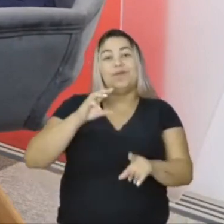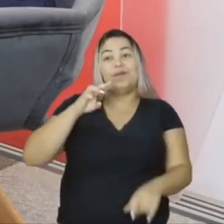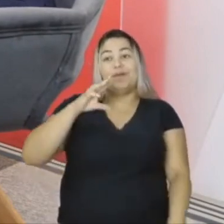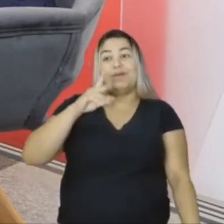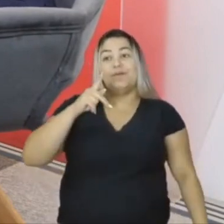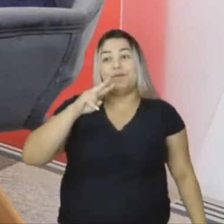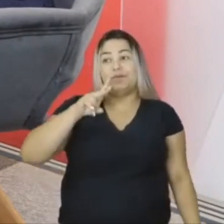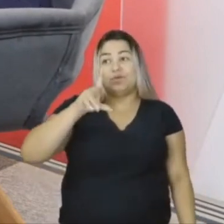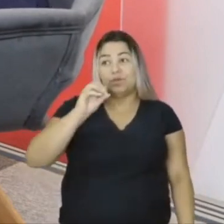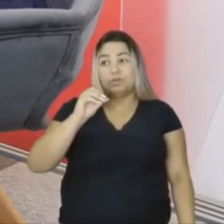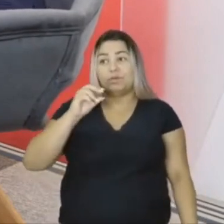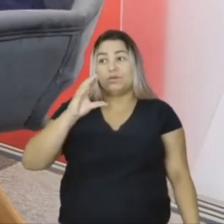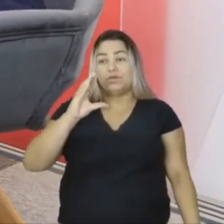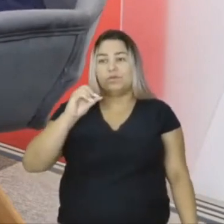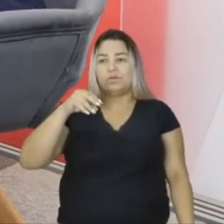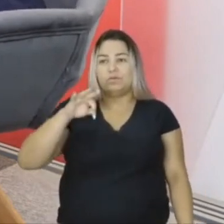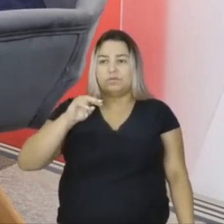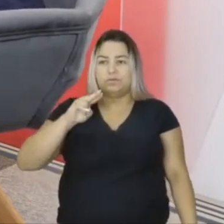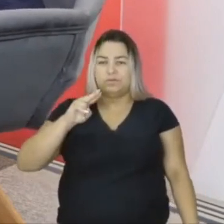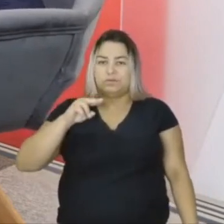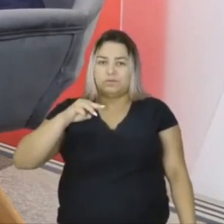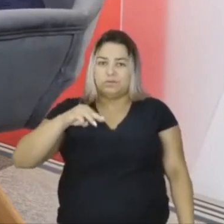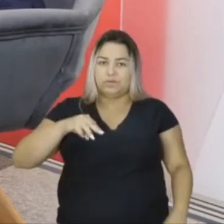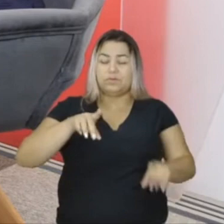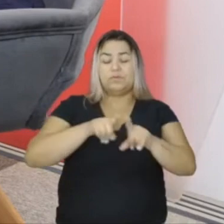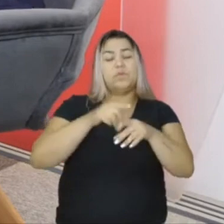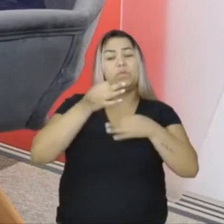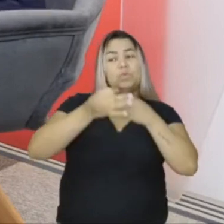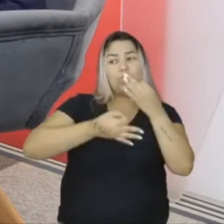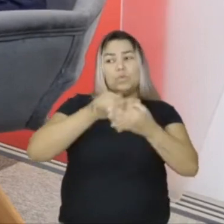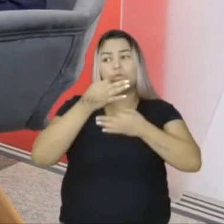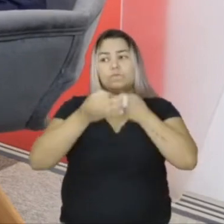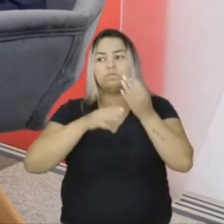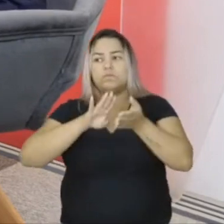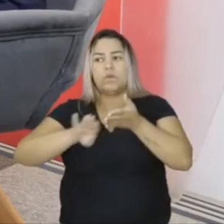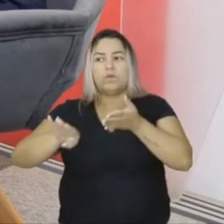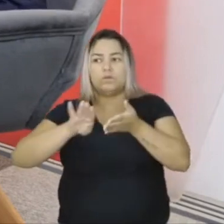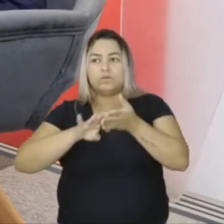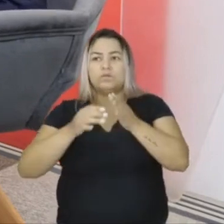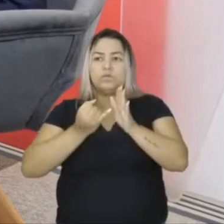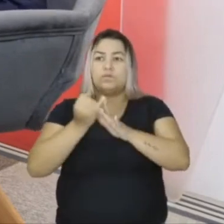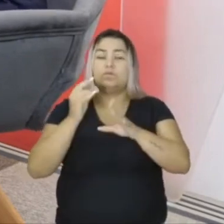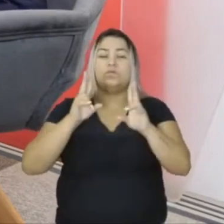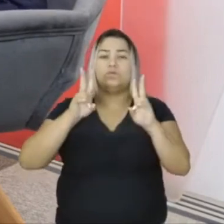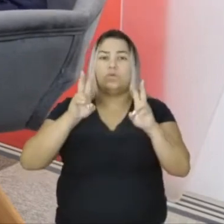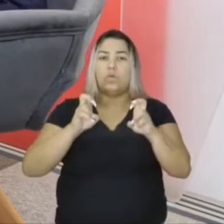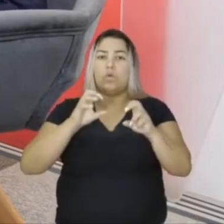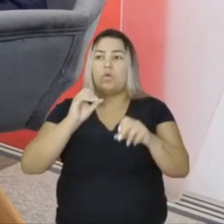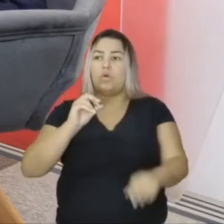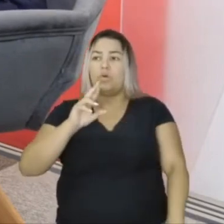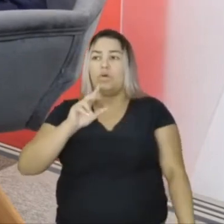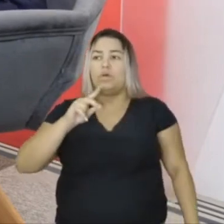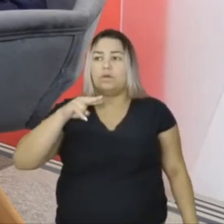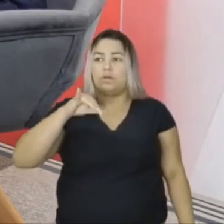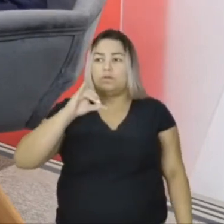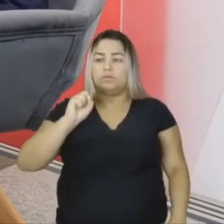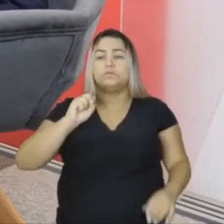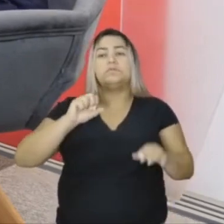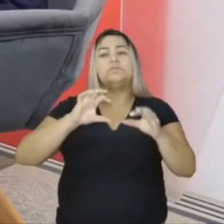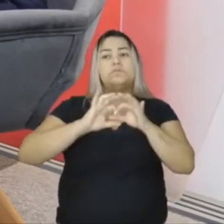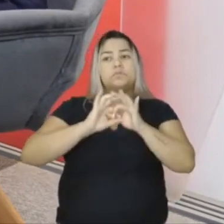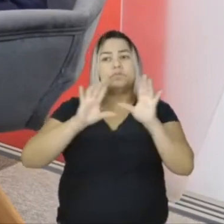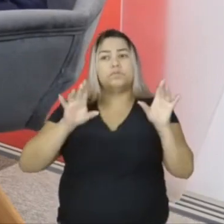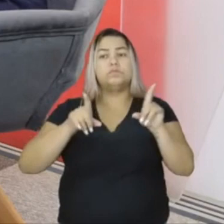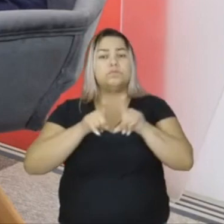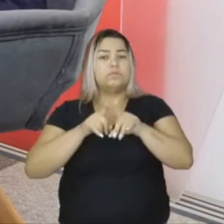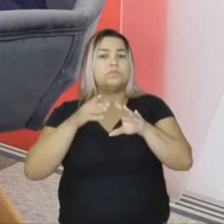ele está com a gente todo dia. E o Alberto Quironi também sugere aqui eliminar os impostos sobre os produtos orgânicos para permitir que mais pessoas